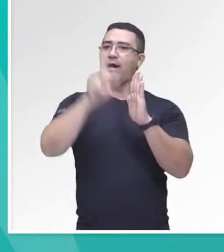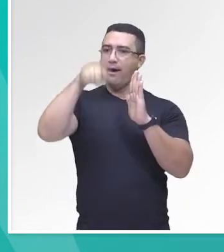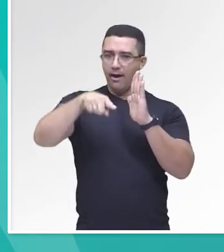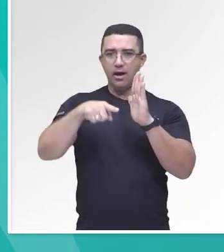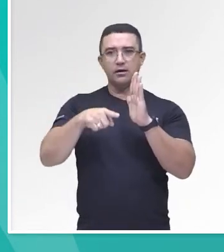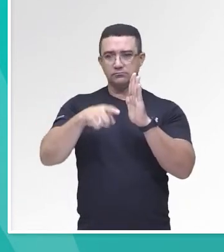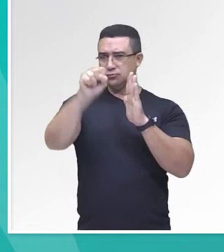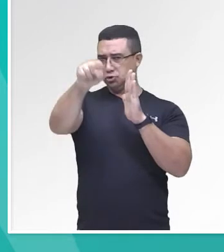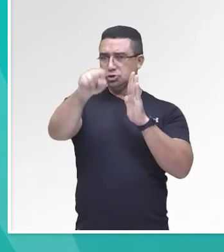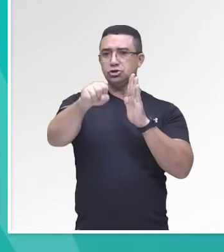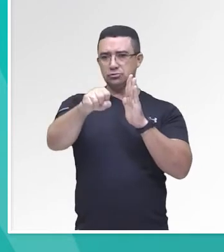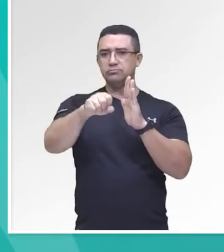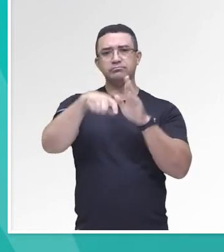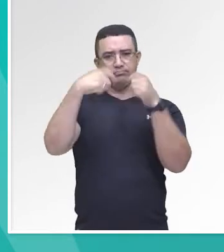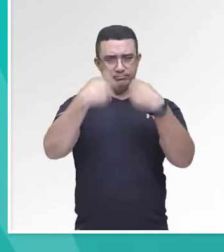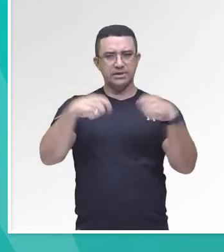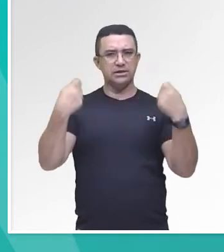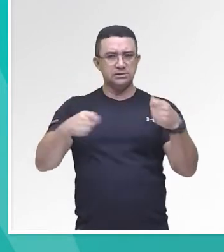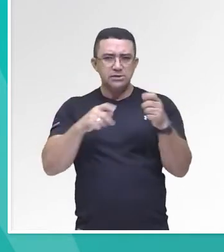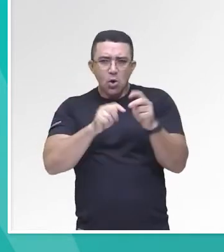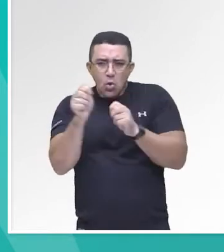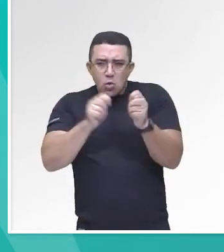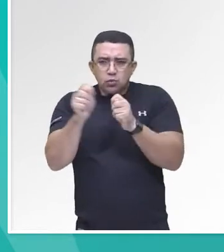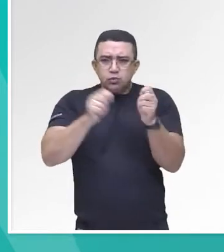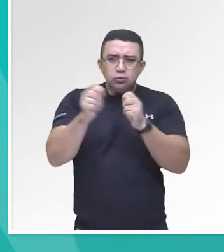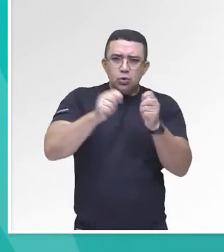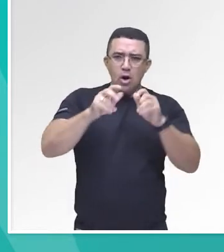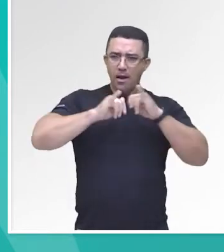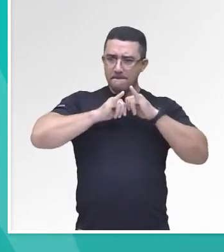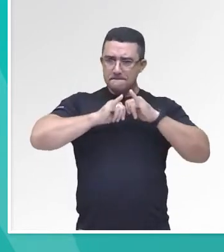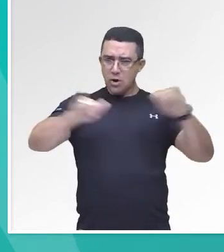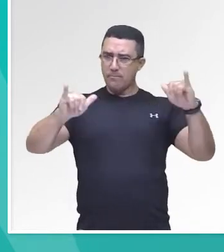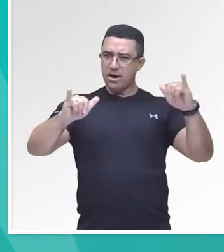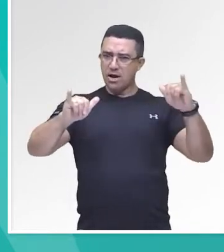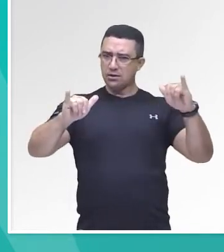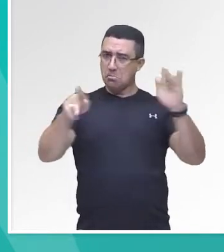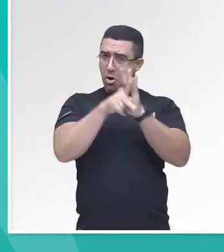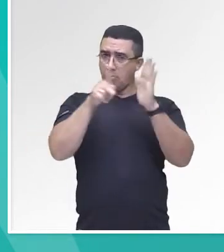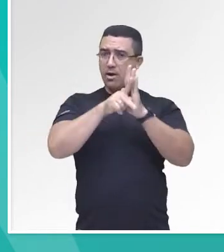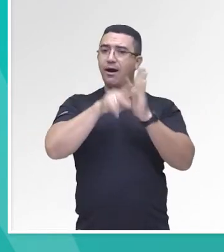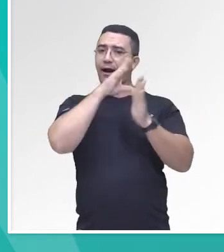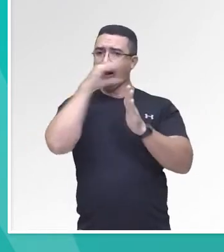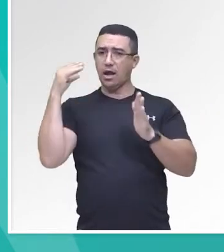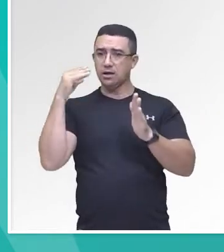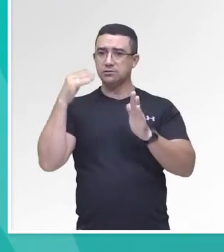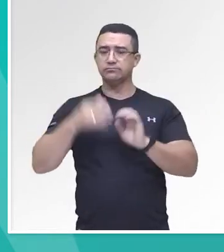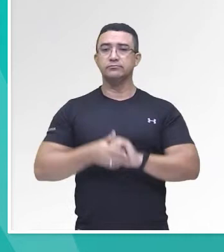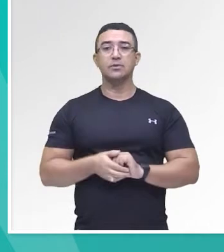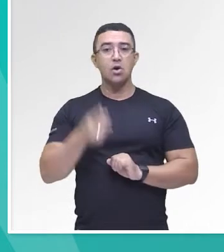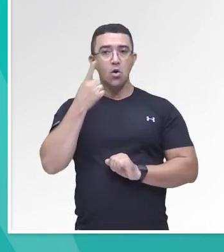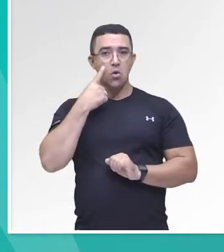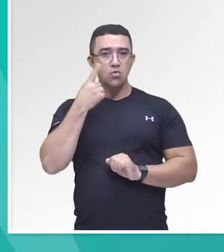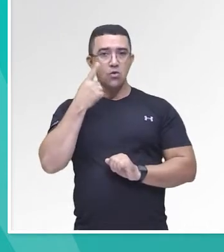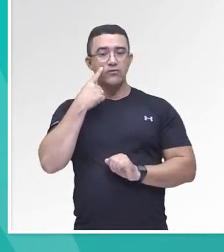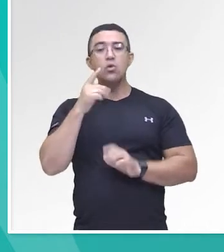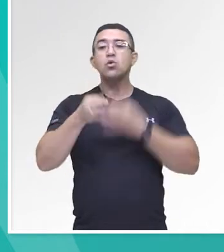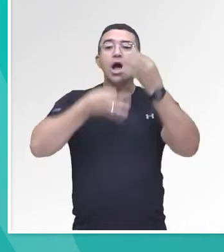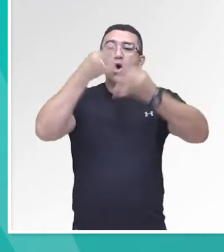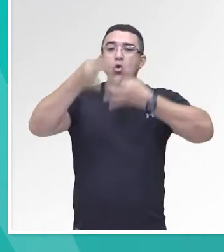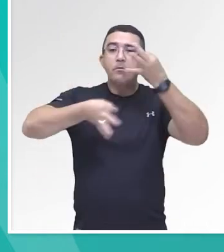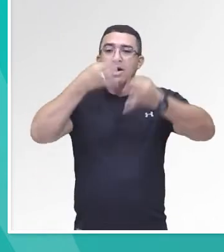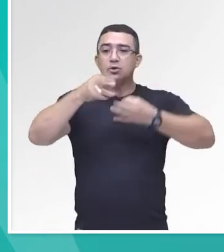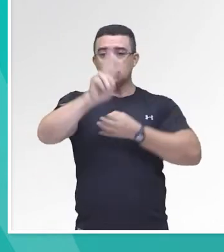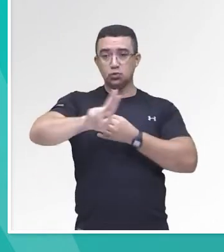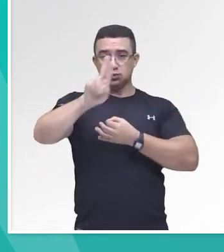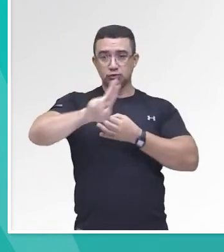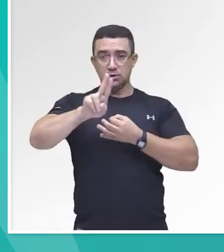sim, que exista um controle das propagandas para crianças. Vamos observar os argumentos